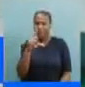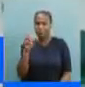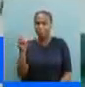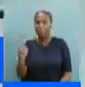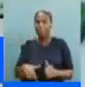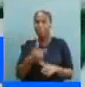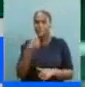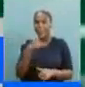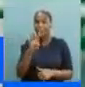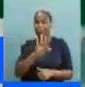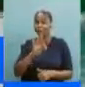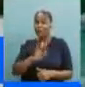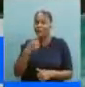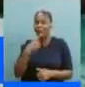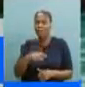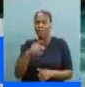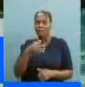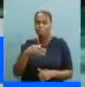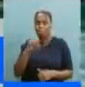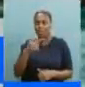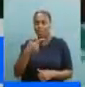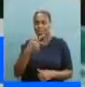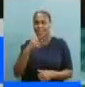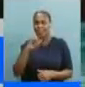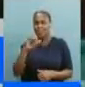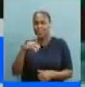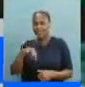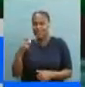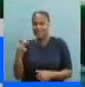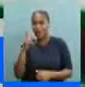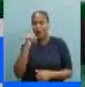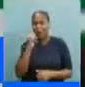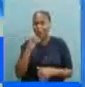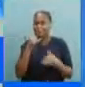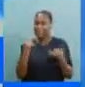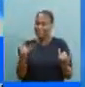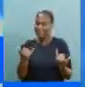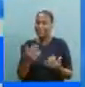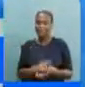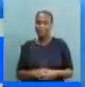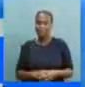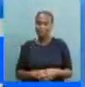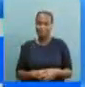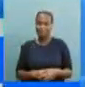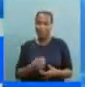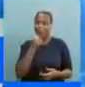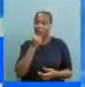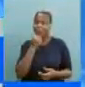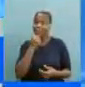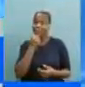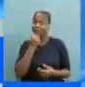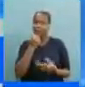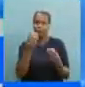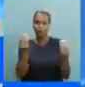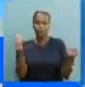vez e Pichinha, construtor de botas, era um homem feliz e realizado. Satisfeito, muito. Satisfeito.